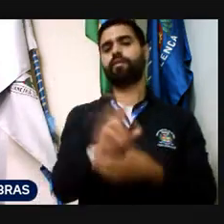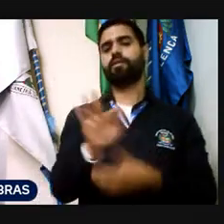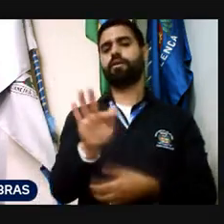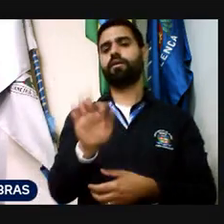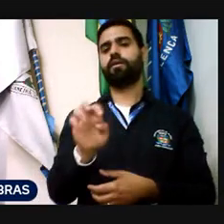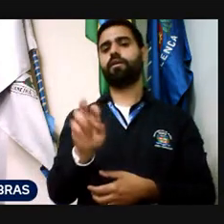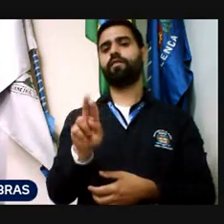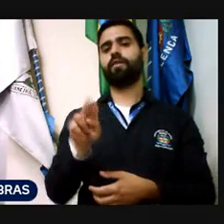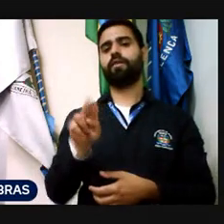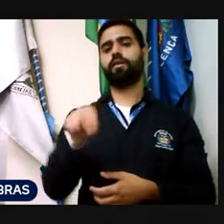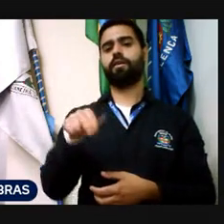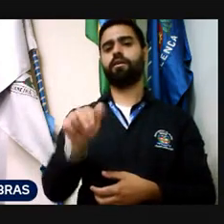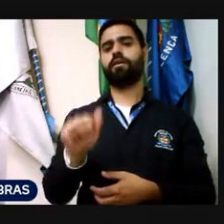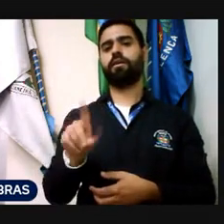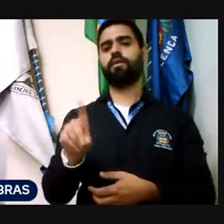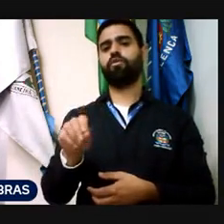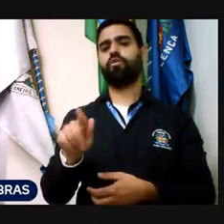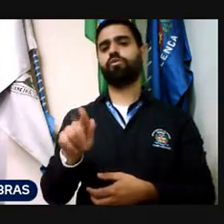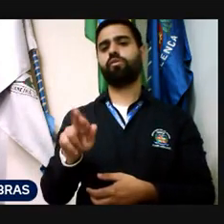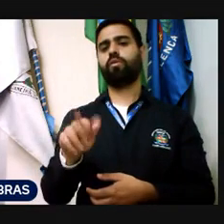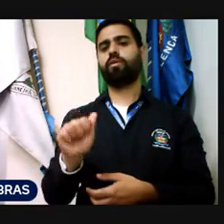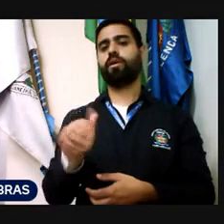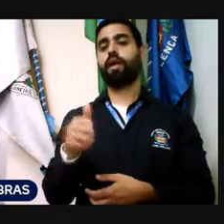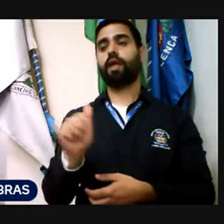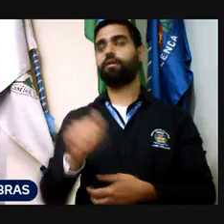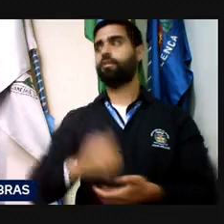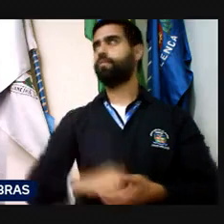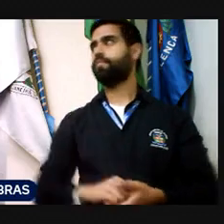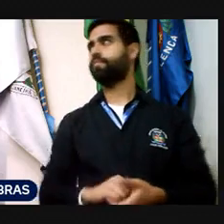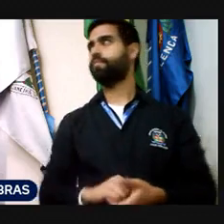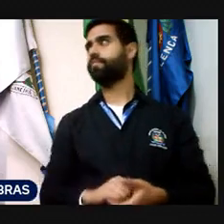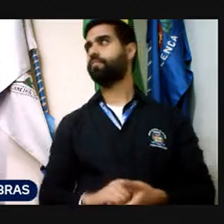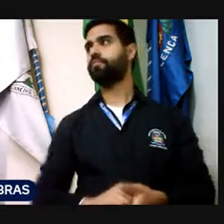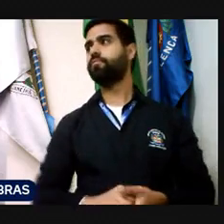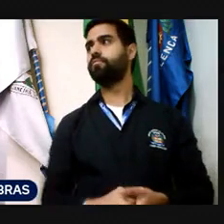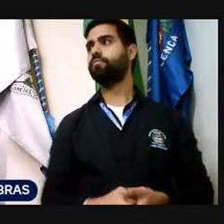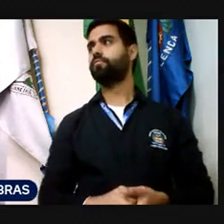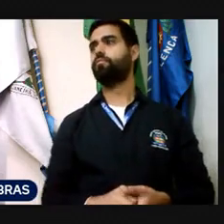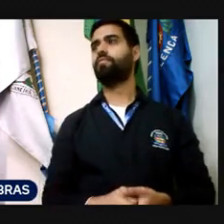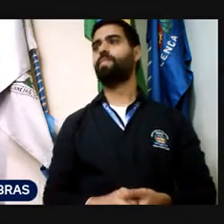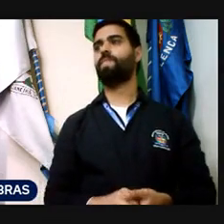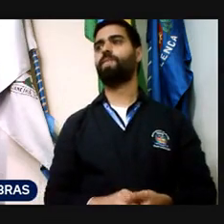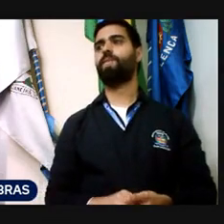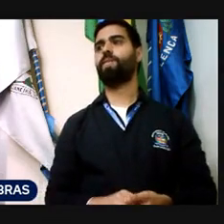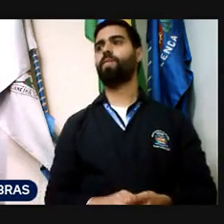Graça e para o secretário de Esporte e Lazer, senhor Rômulo Milagres.